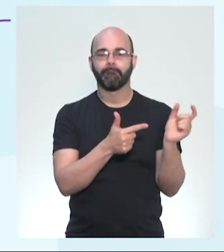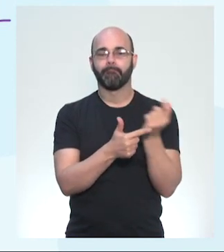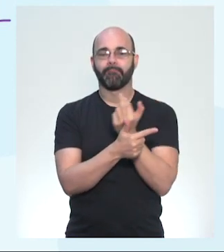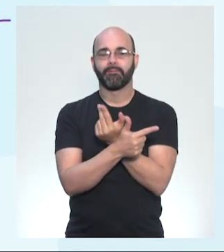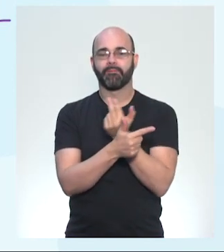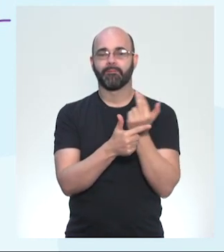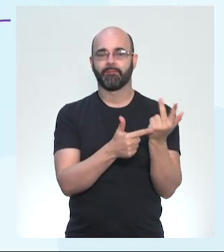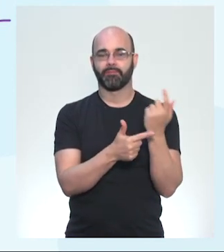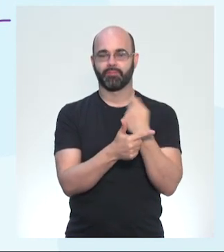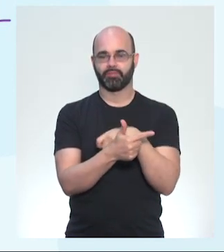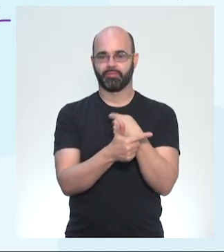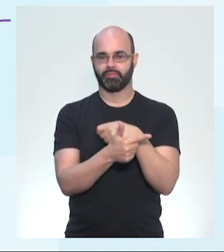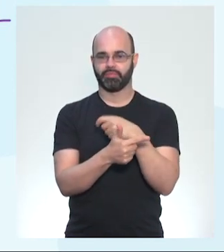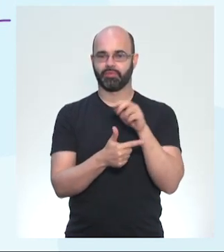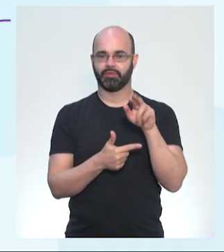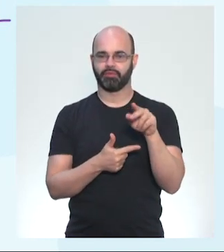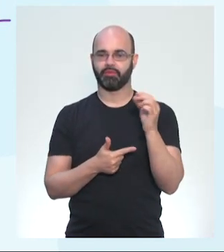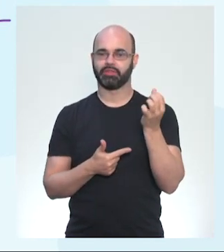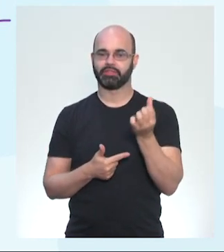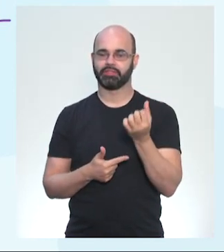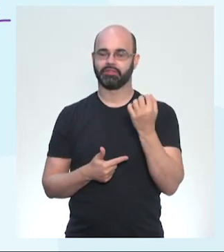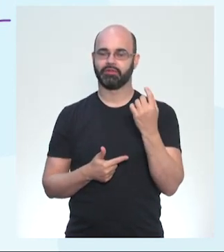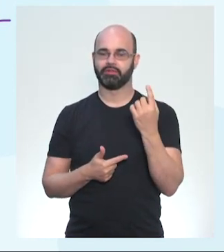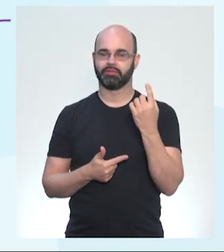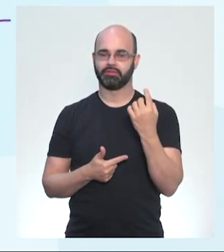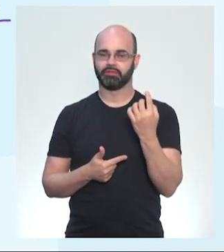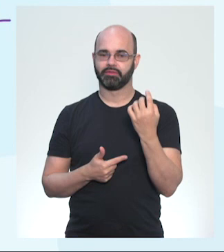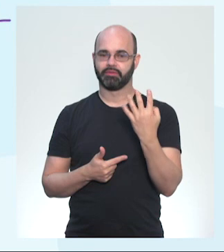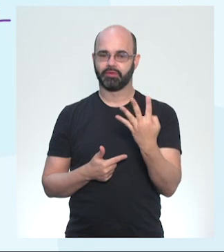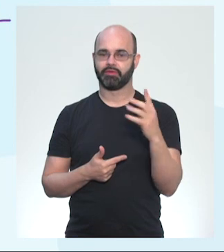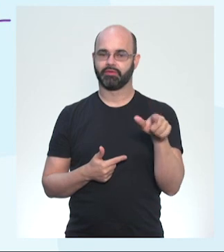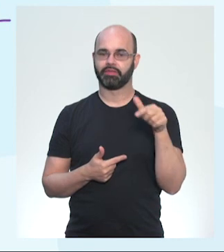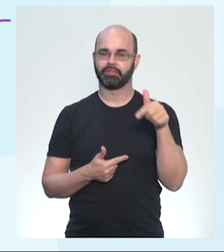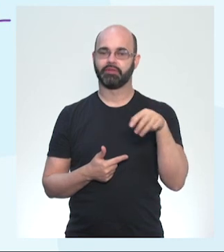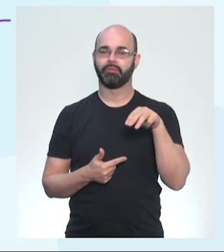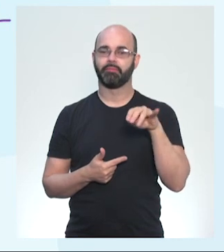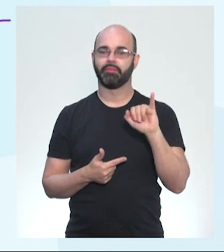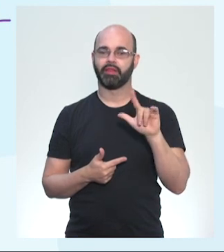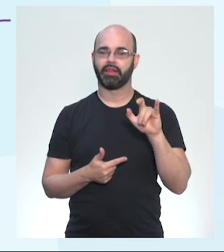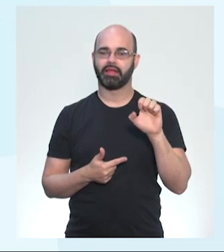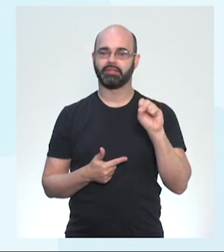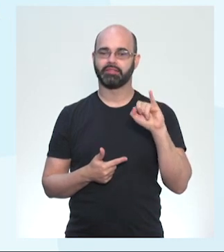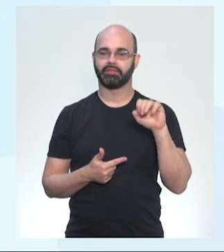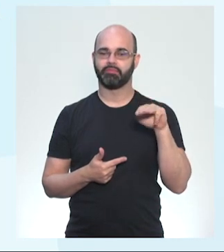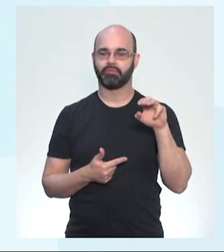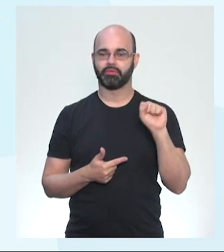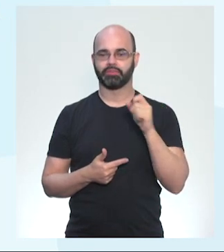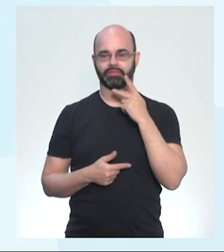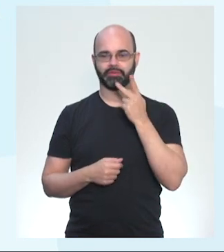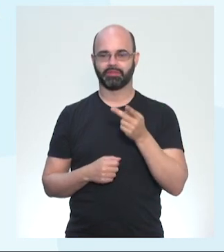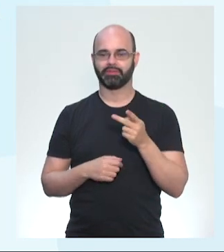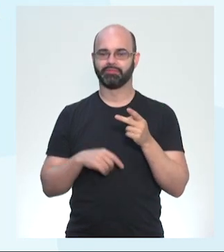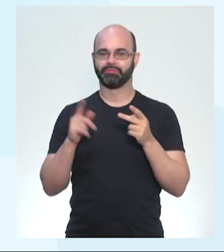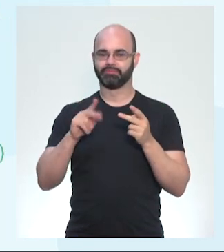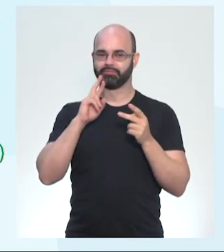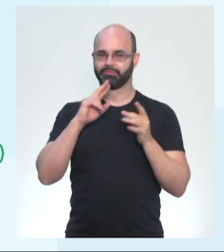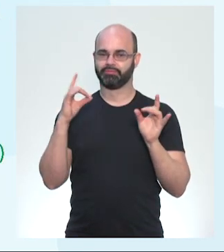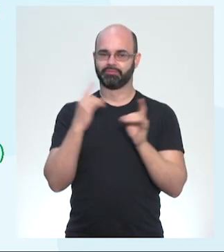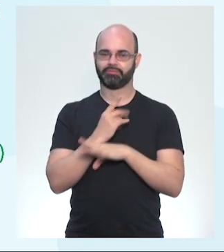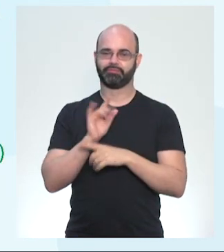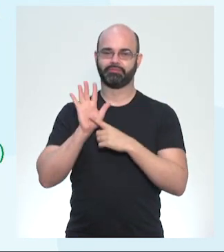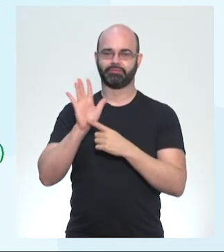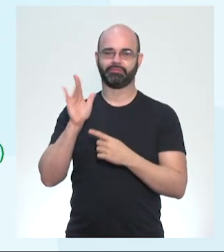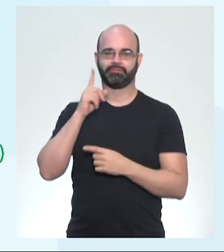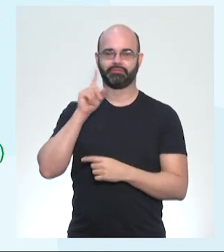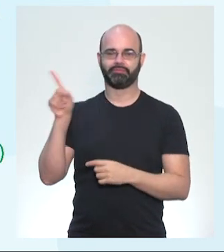647 milésimos, né? Volta para isso daqui, beleza? Vamos subir aqui uma resposta que o Pro deixou para a gente, ó. E aí ele